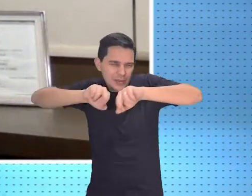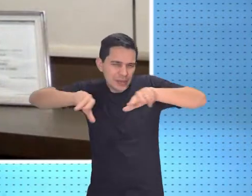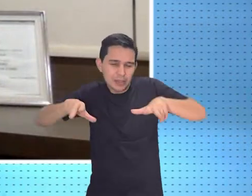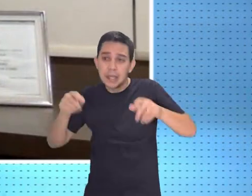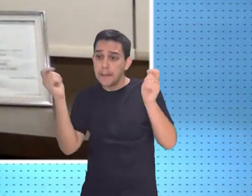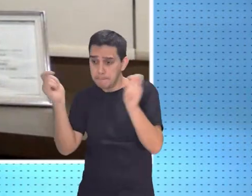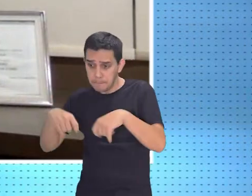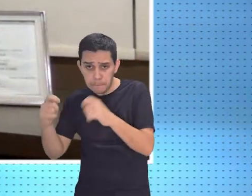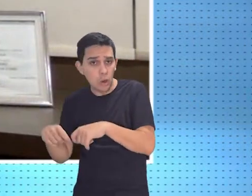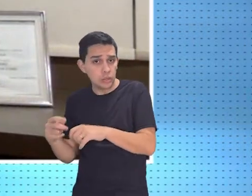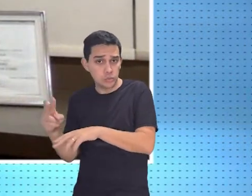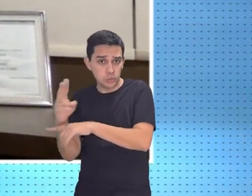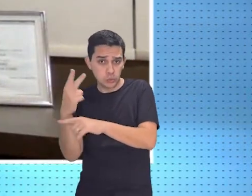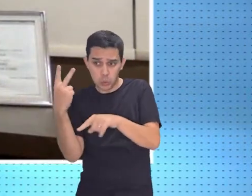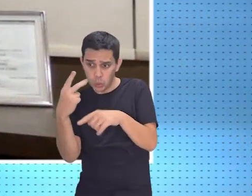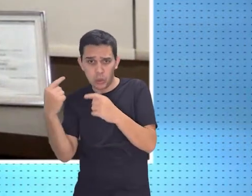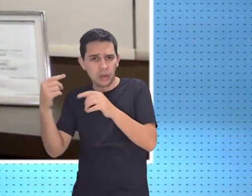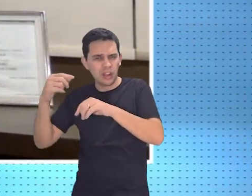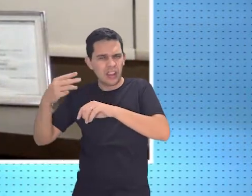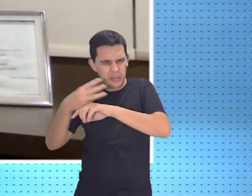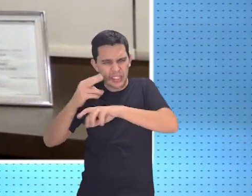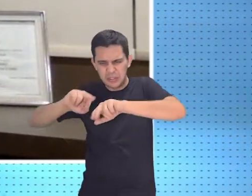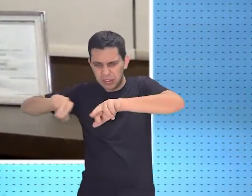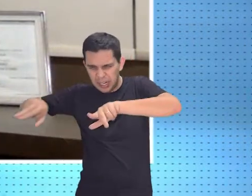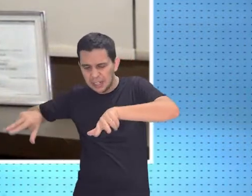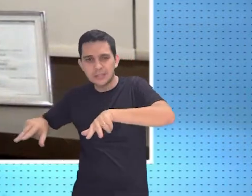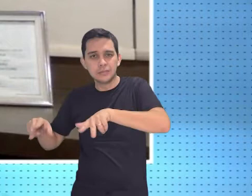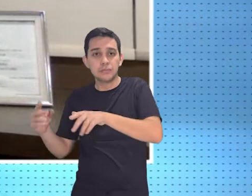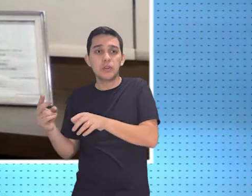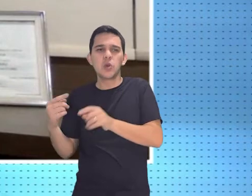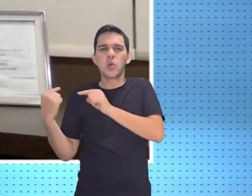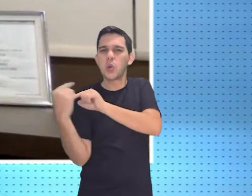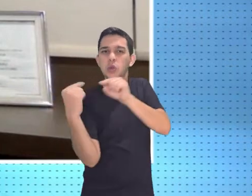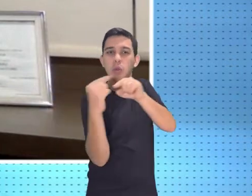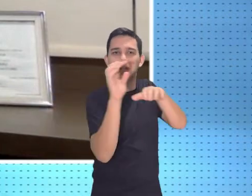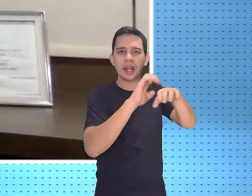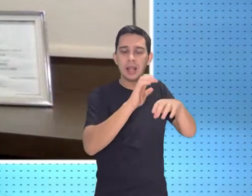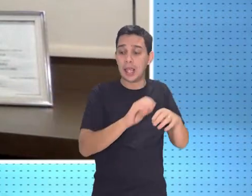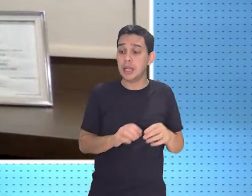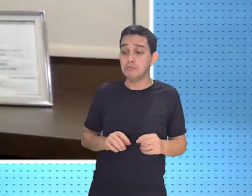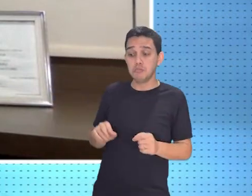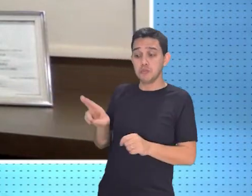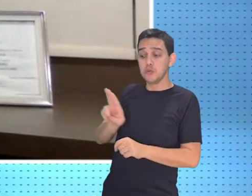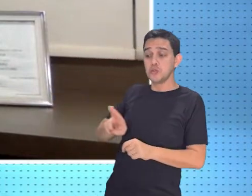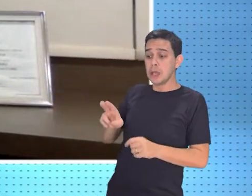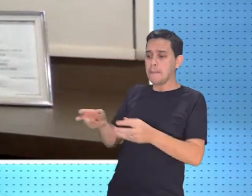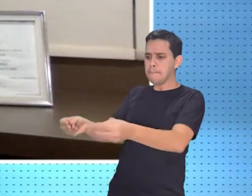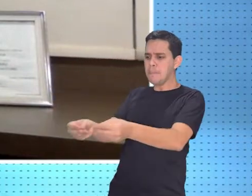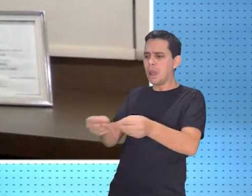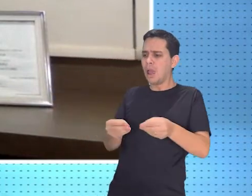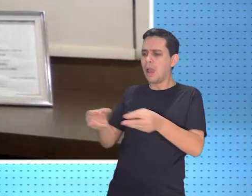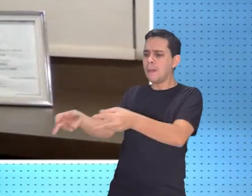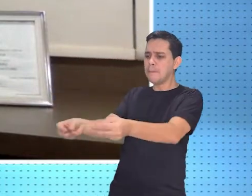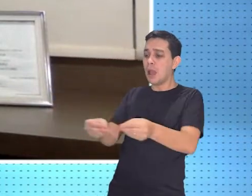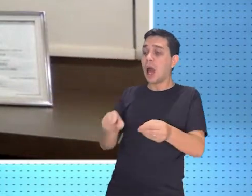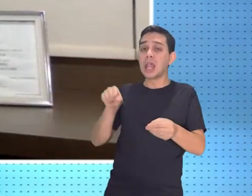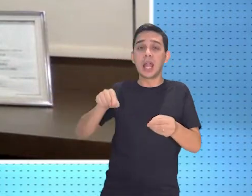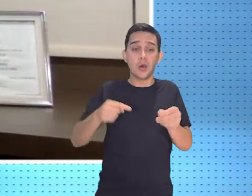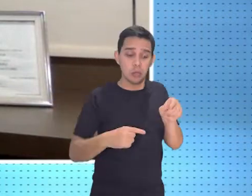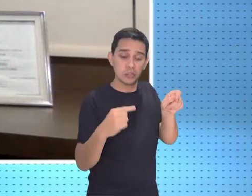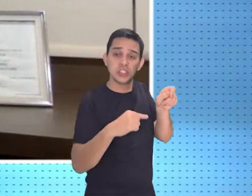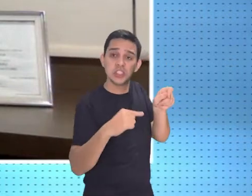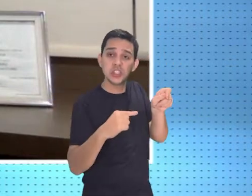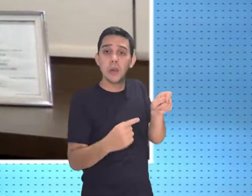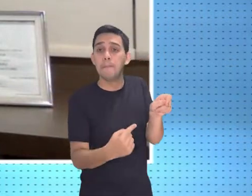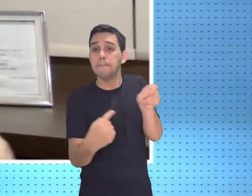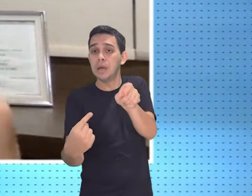o empregador também pode utilizar aquele mesmo meio em seu favor para realizar a prova do dano moral, como, por